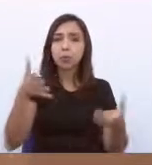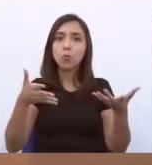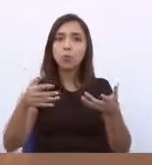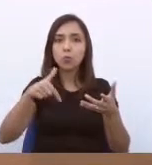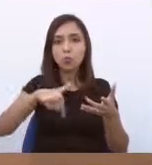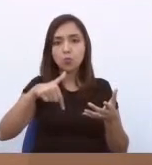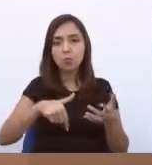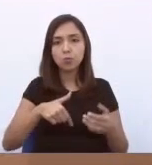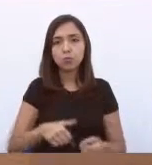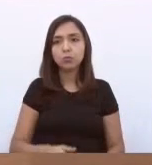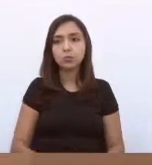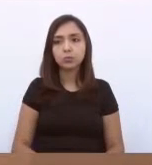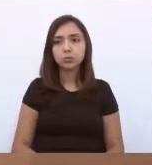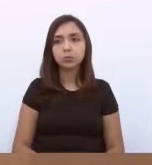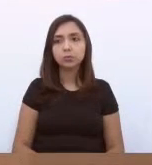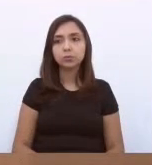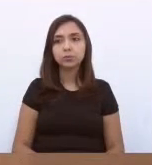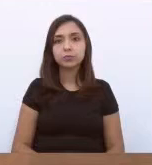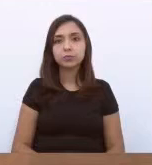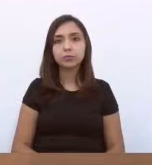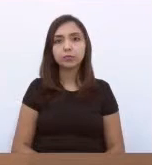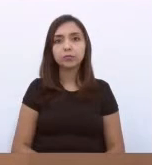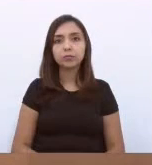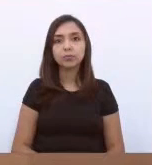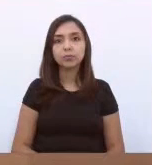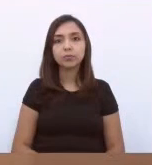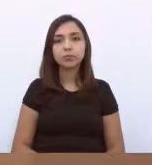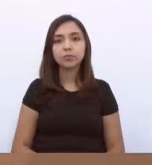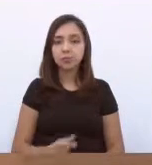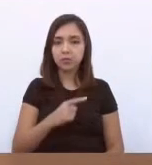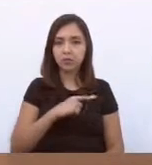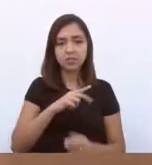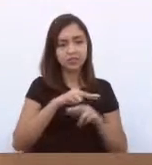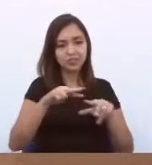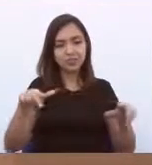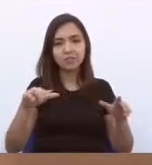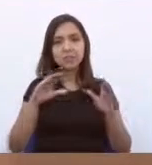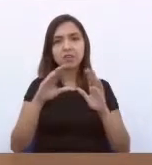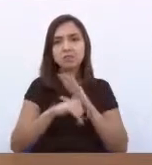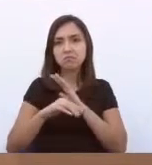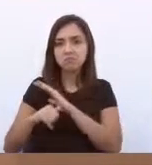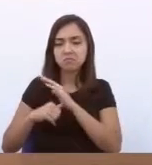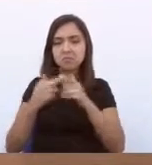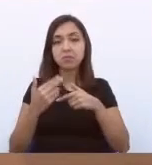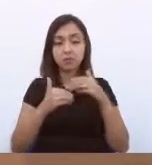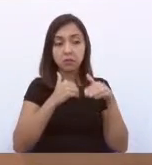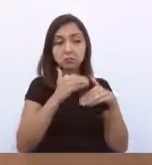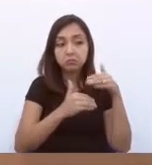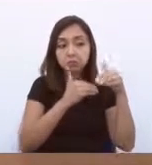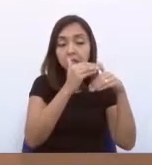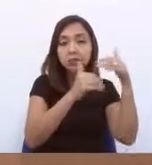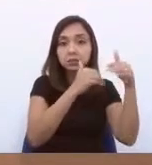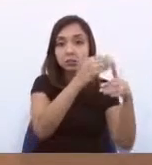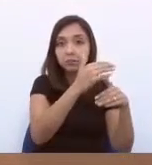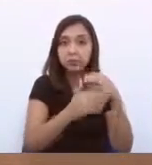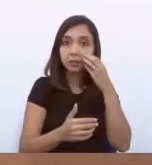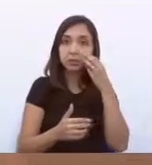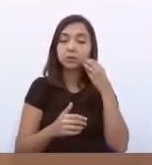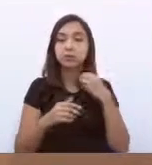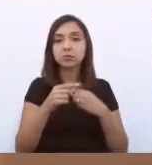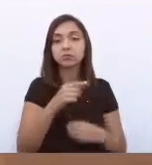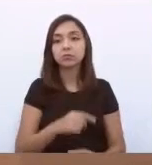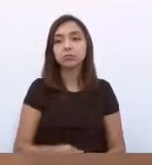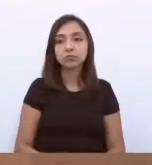hoje tem só os casos de corrupção que estão em andamento,